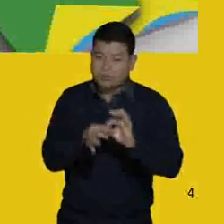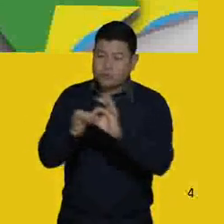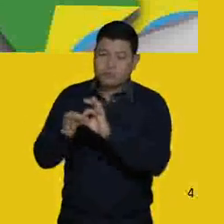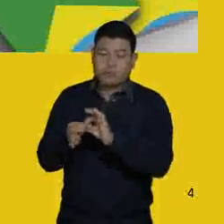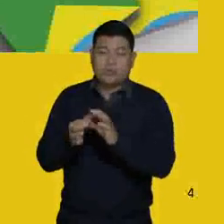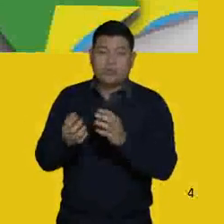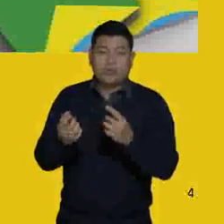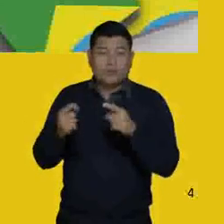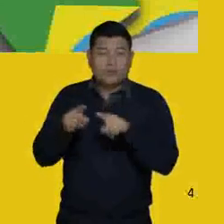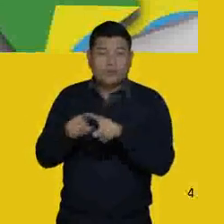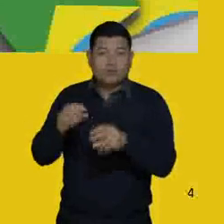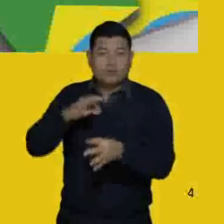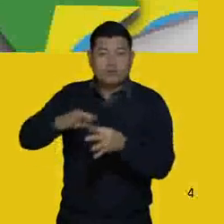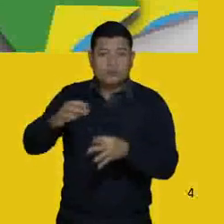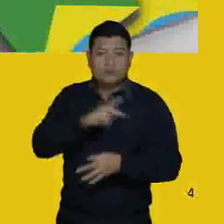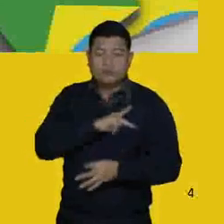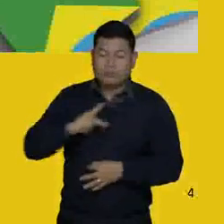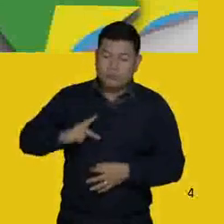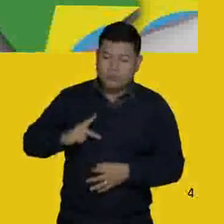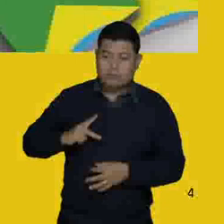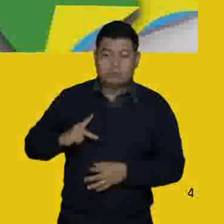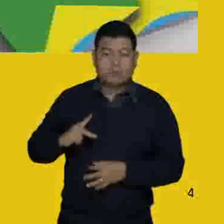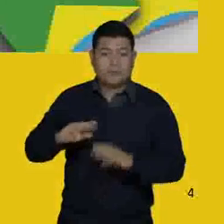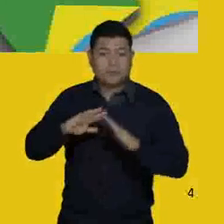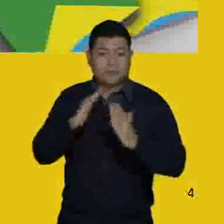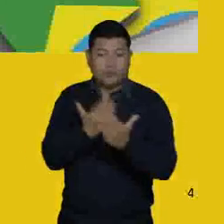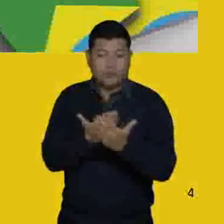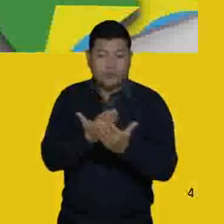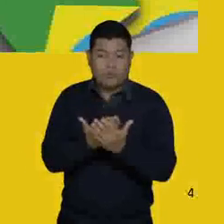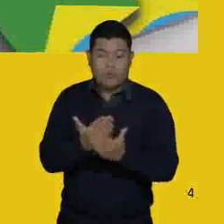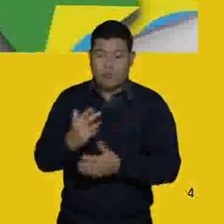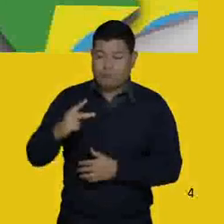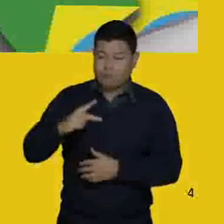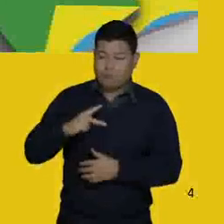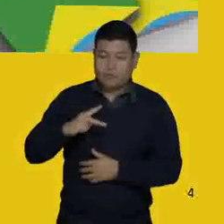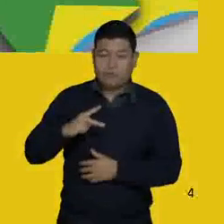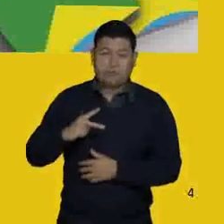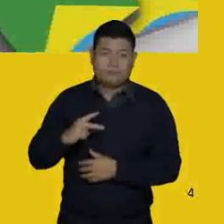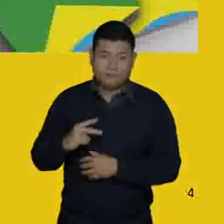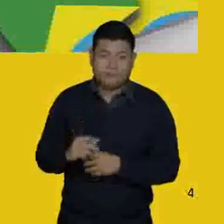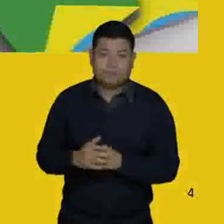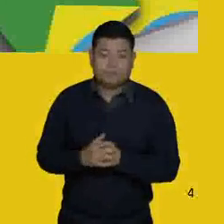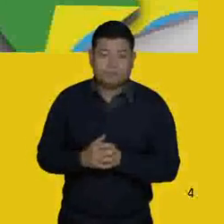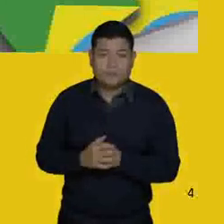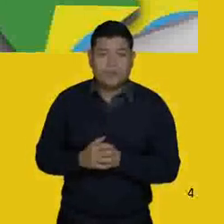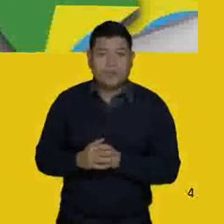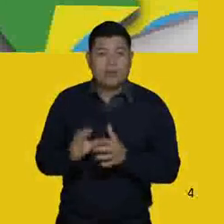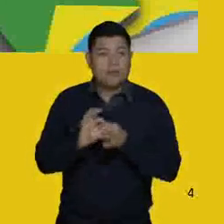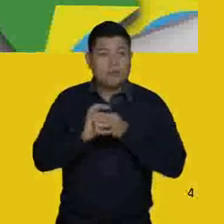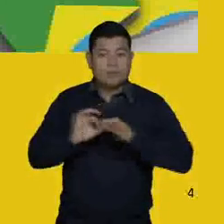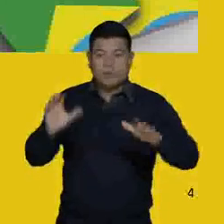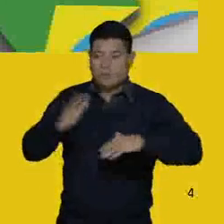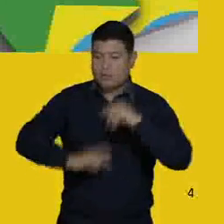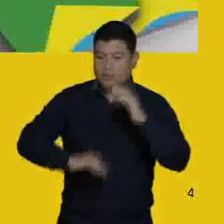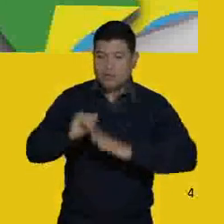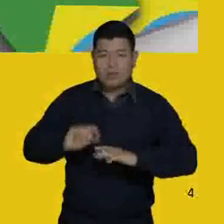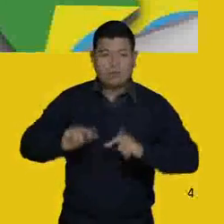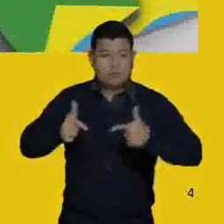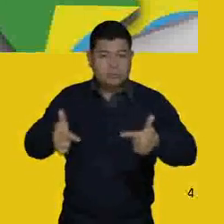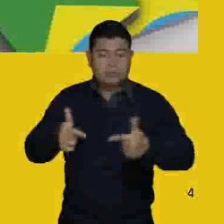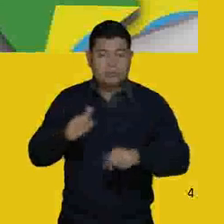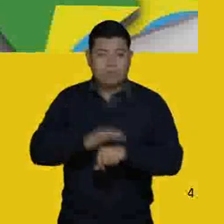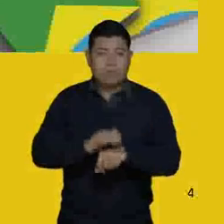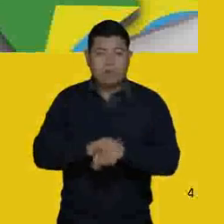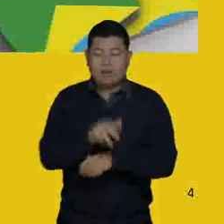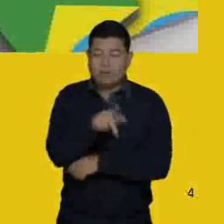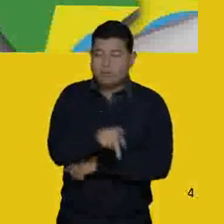privadas de ensino Então já traz aqui uma liberdade de ação por parte do professor porque se a gente for